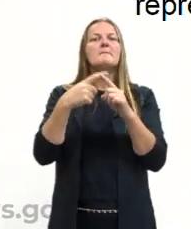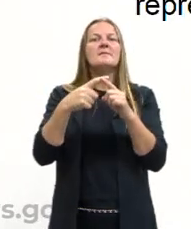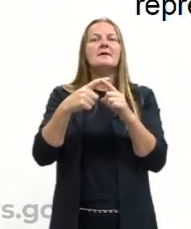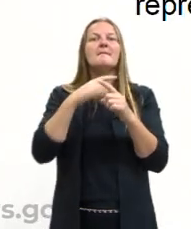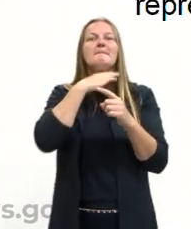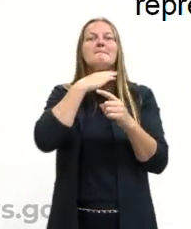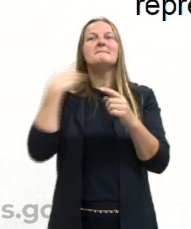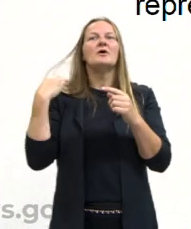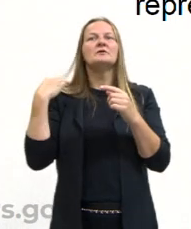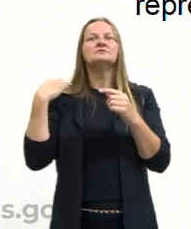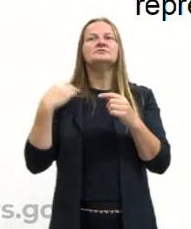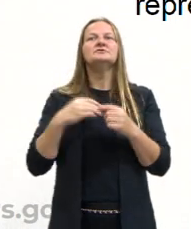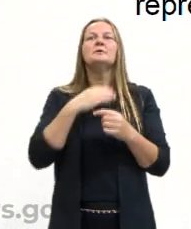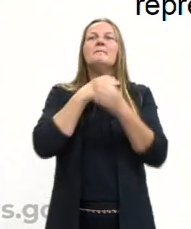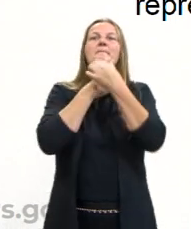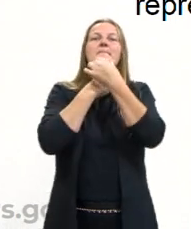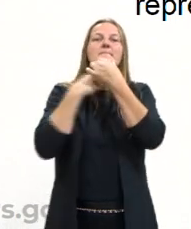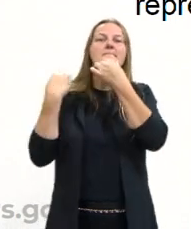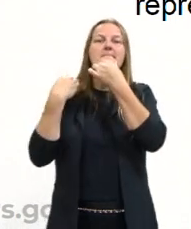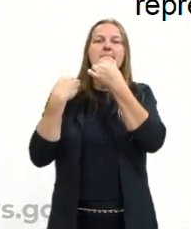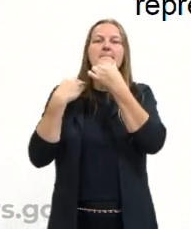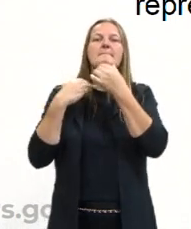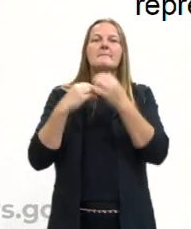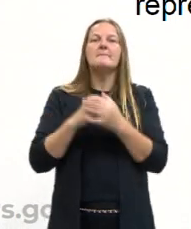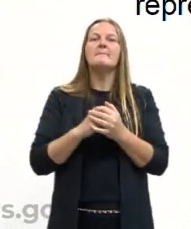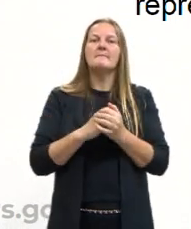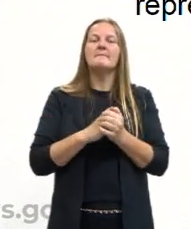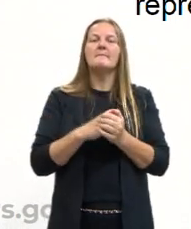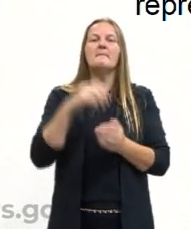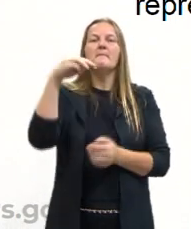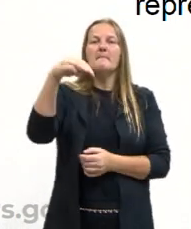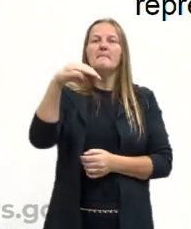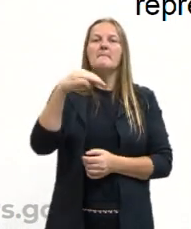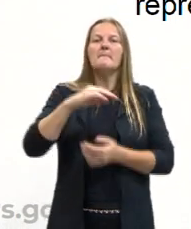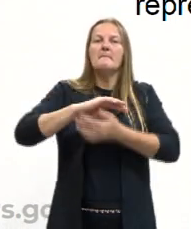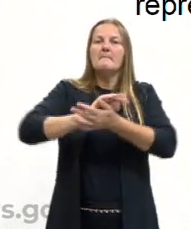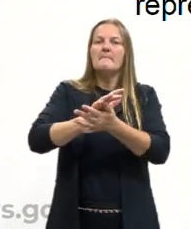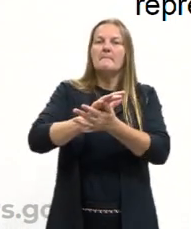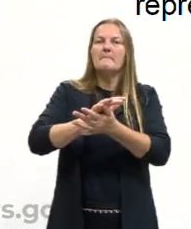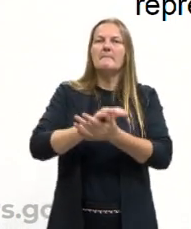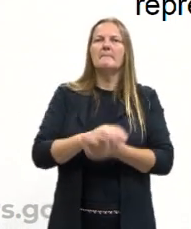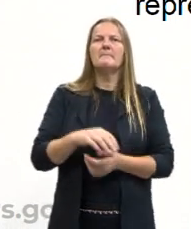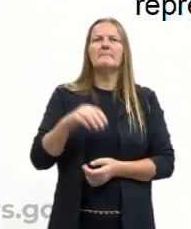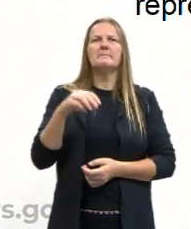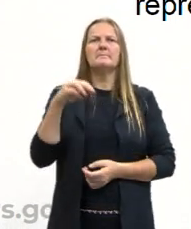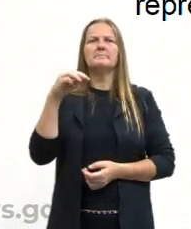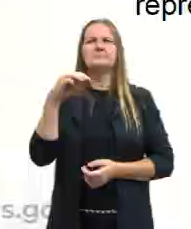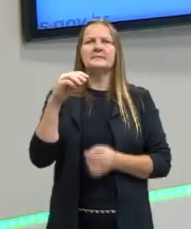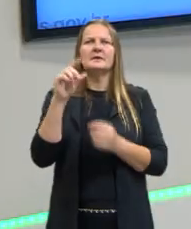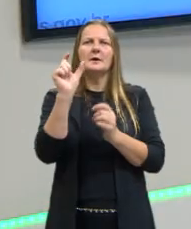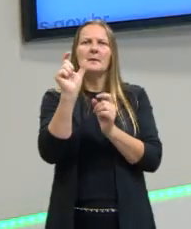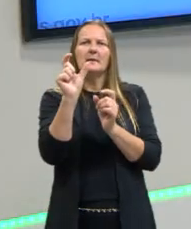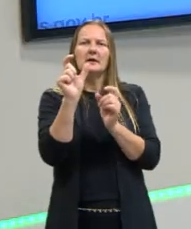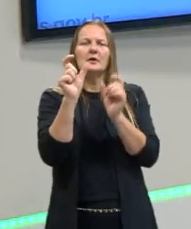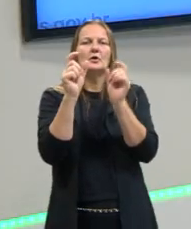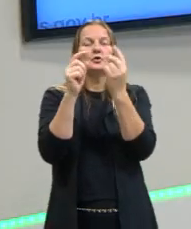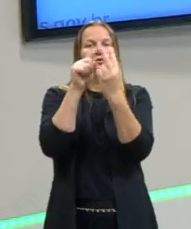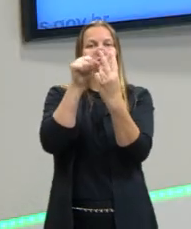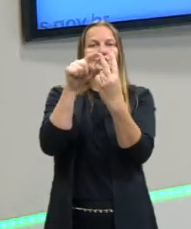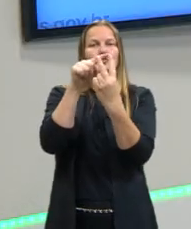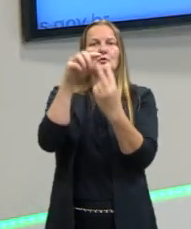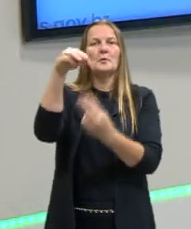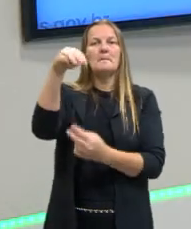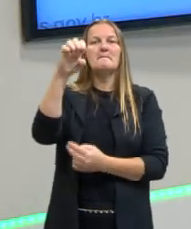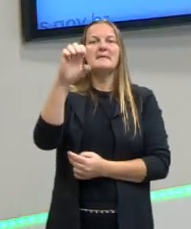famoso é a morte socrática esse milito favor não confunda não é Mileto né o Tales de Mileto é outro